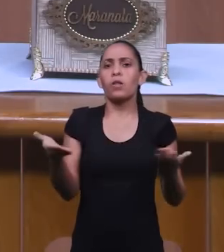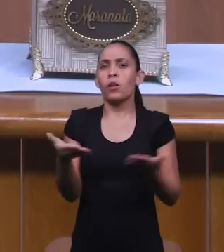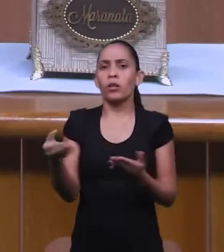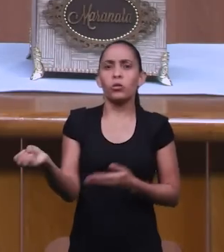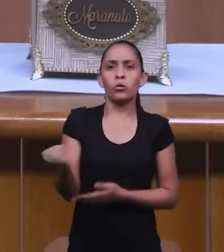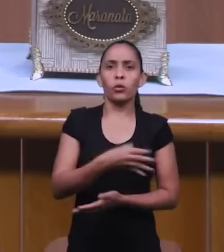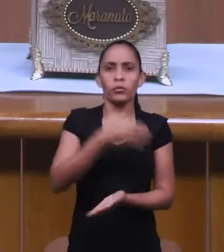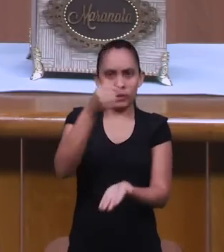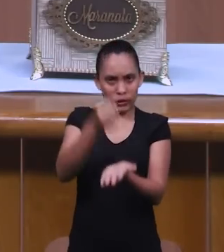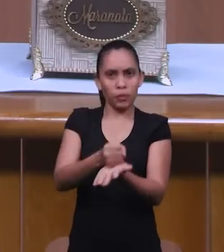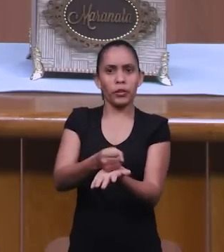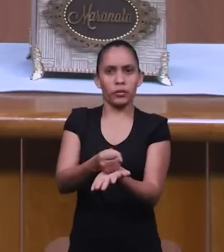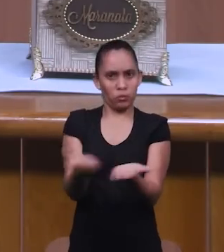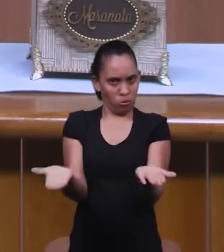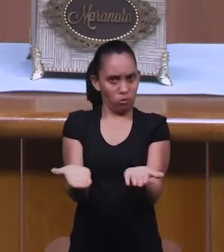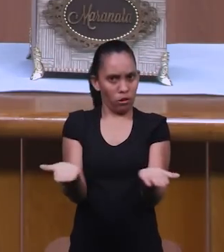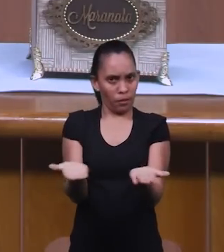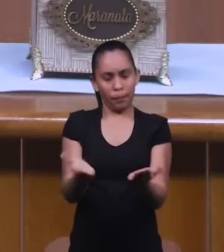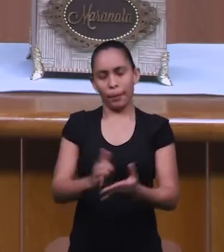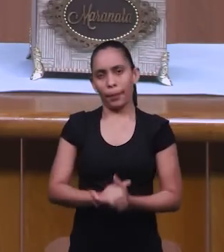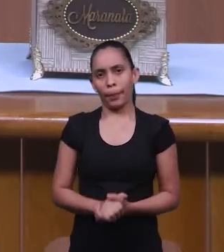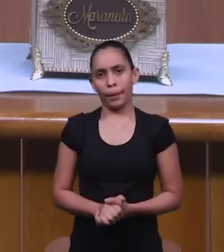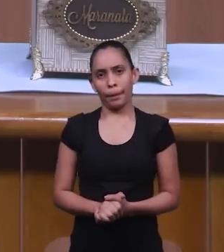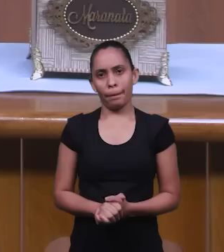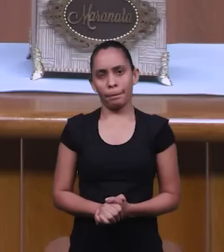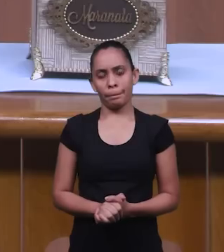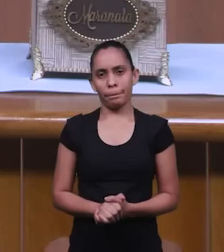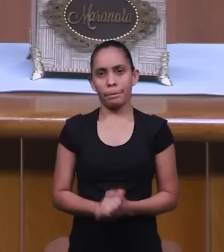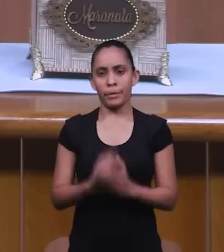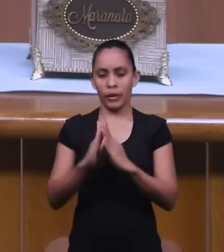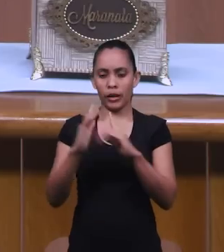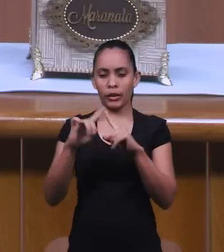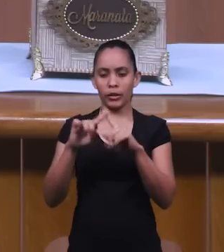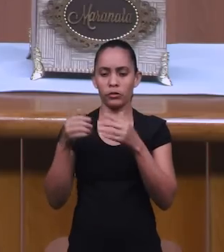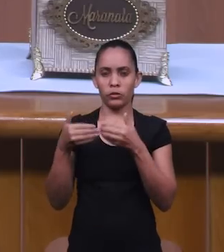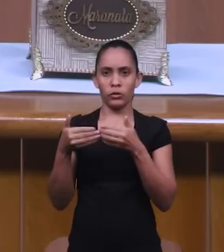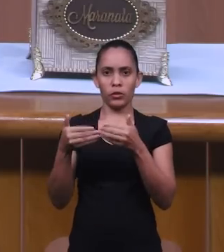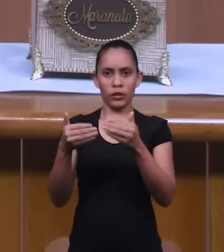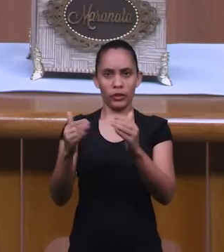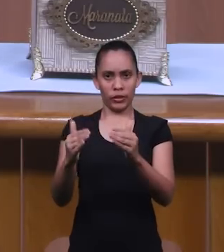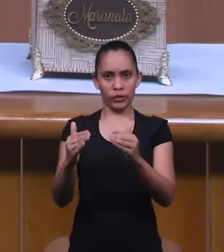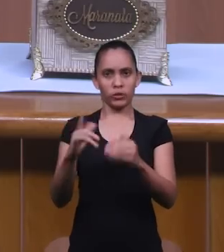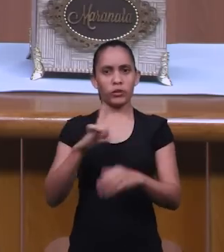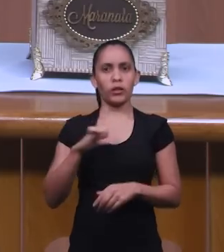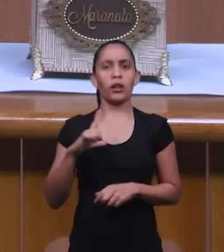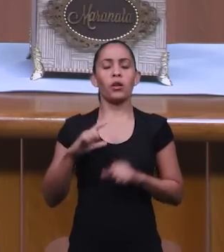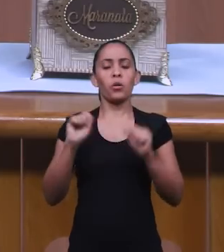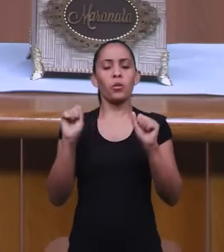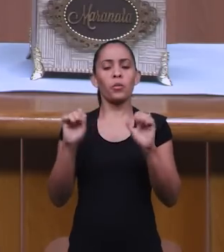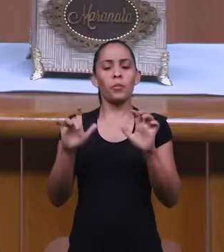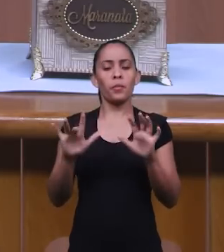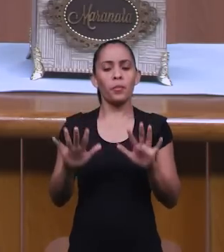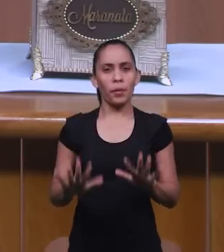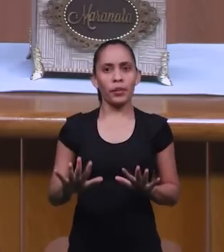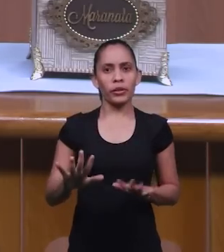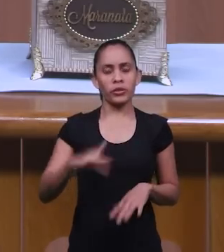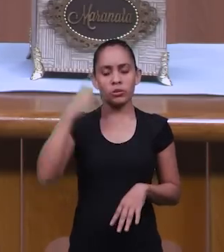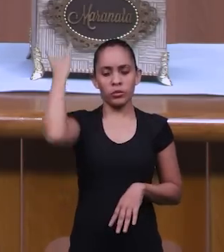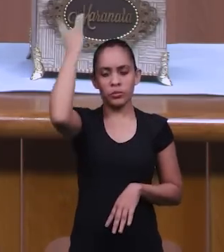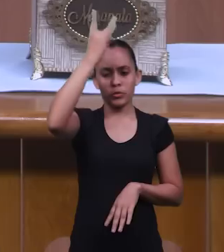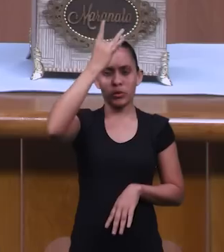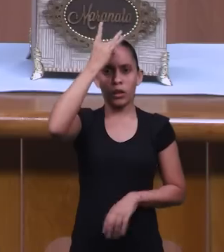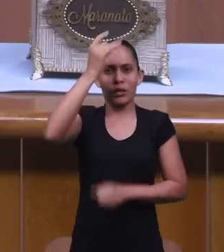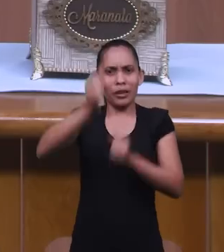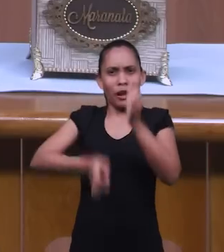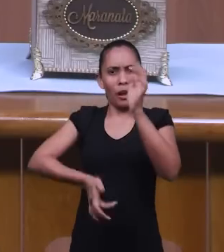Novo Testamento agora. A igreja primitiva recebeu uma bênção, o derramamento do Espírito Santo, né?